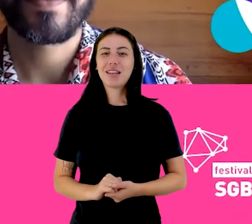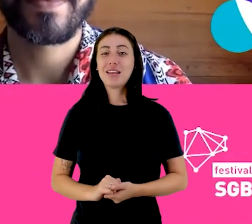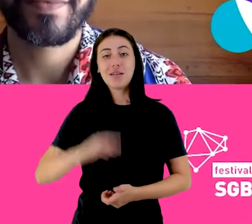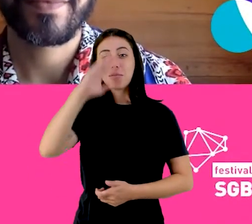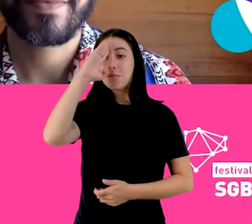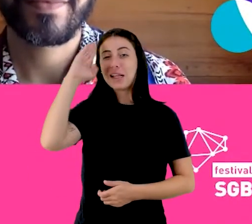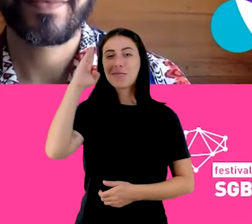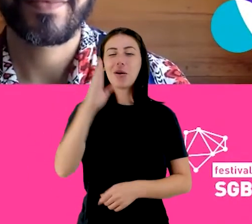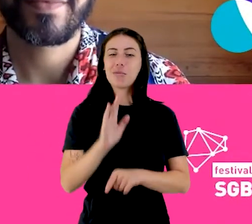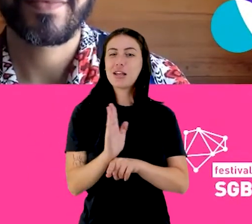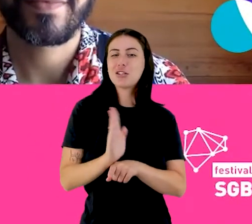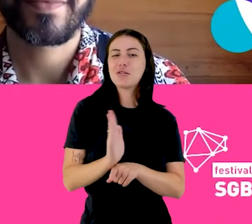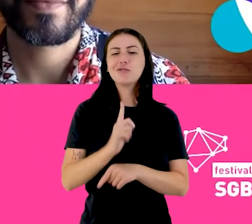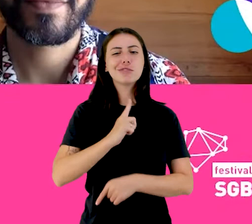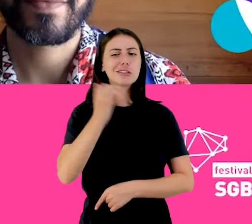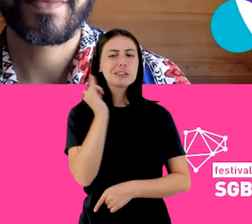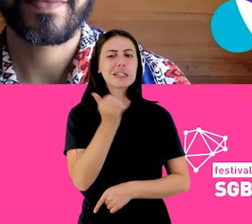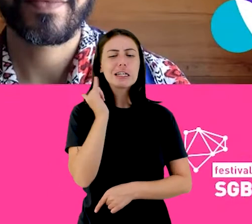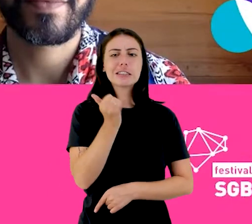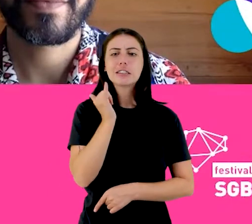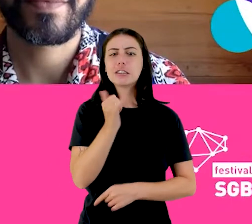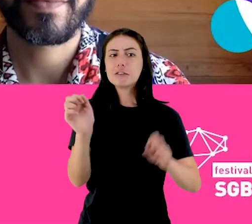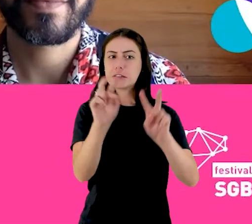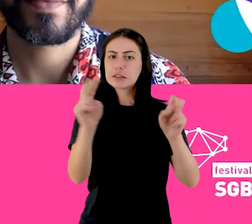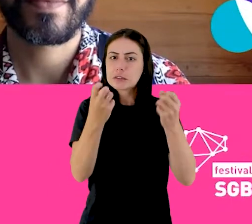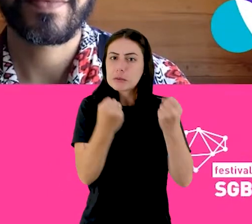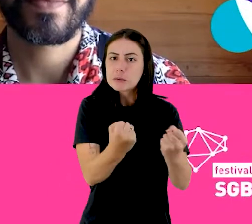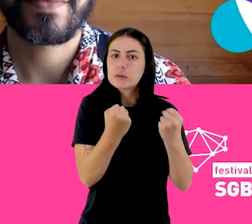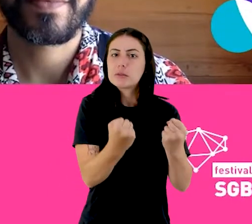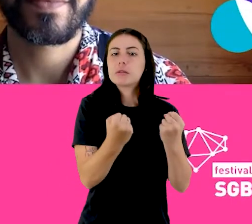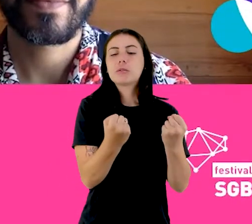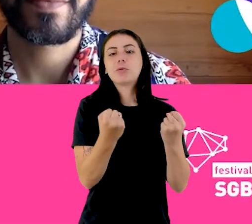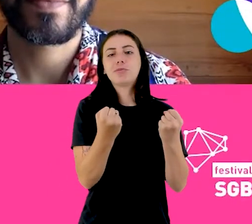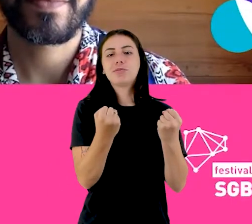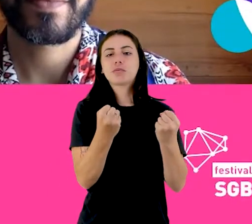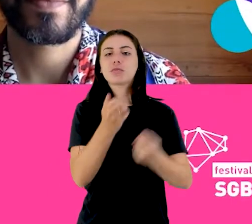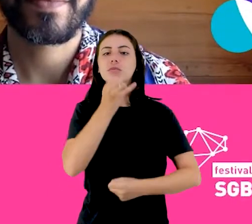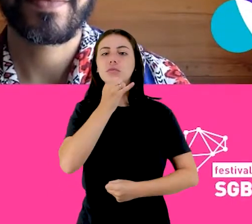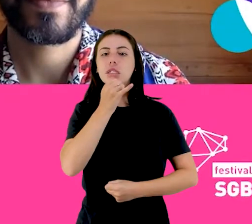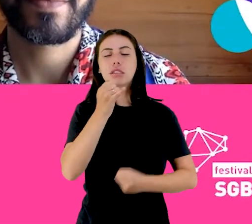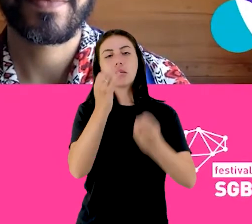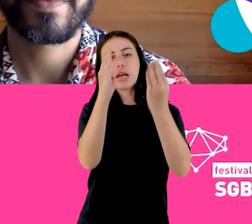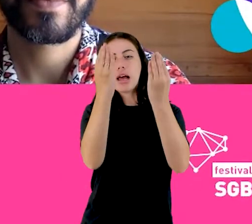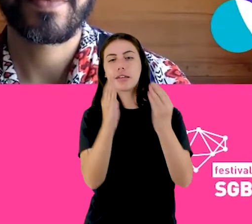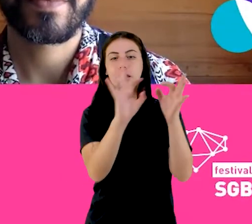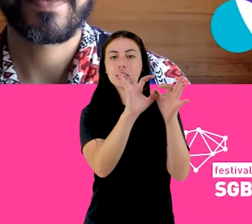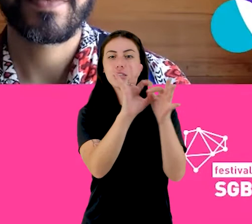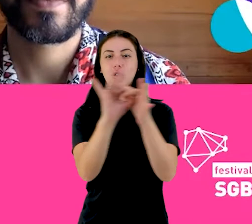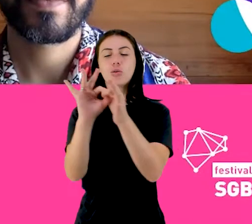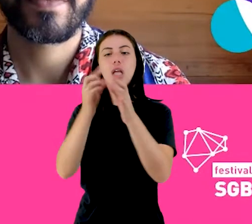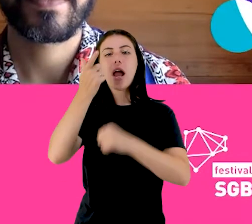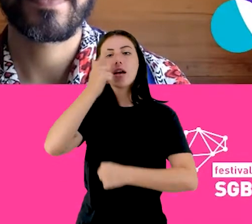pessoas gostarem ou não gostarem. De uma certa forma, e quando a gente fala de filmes que têm essas narrativas com causas bem